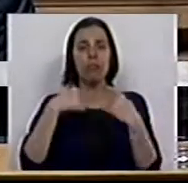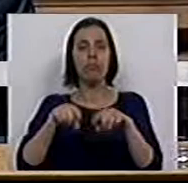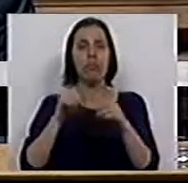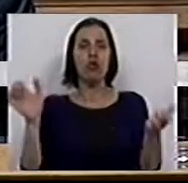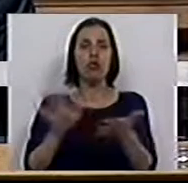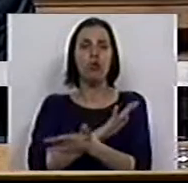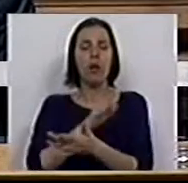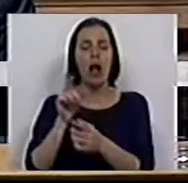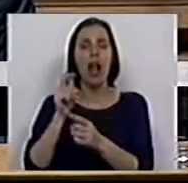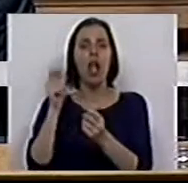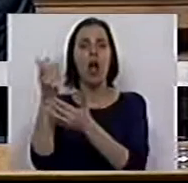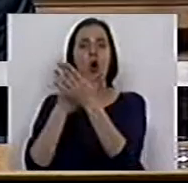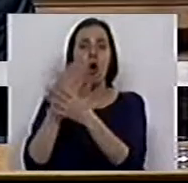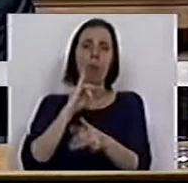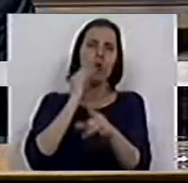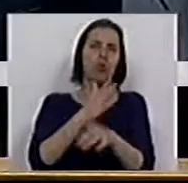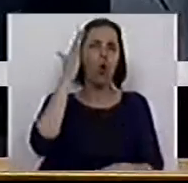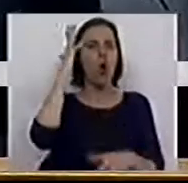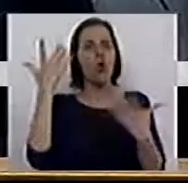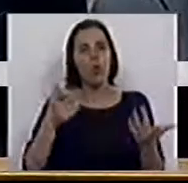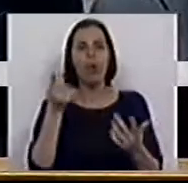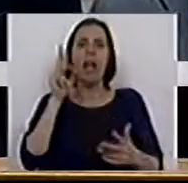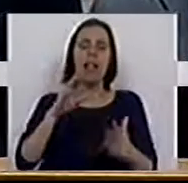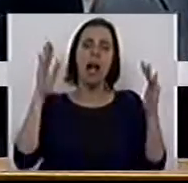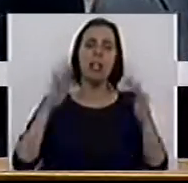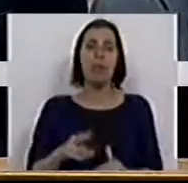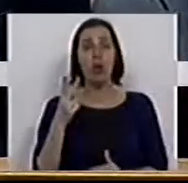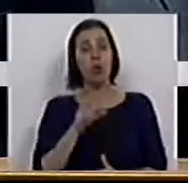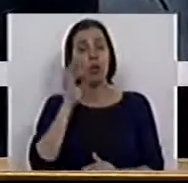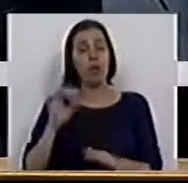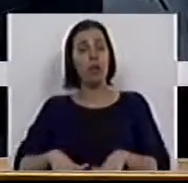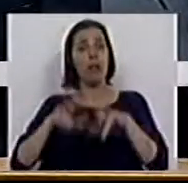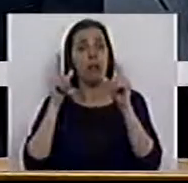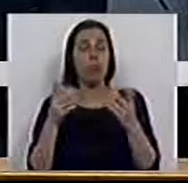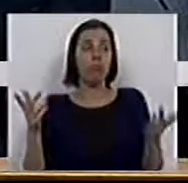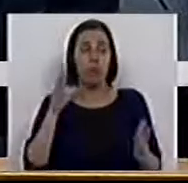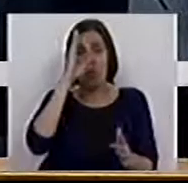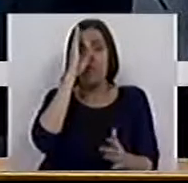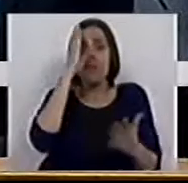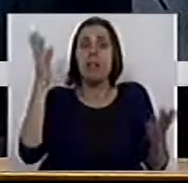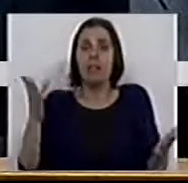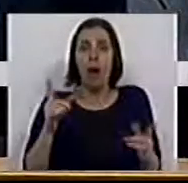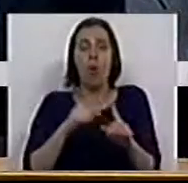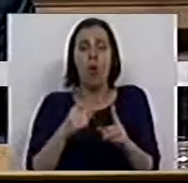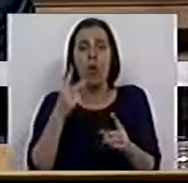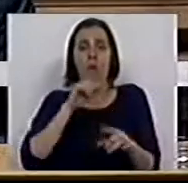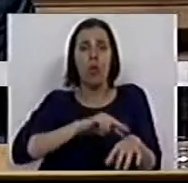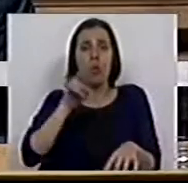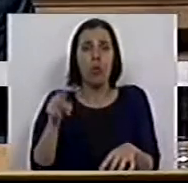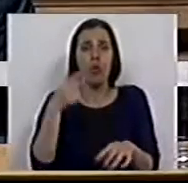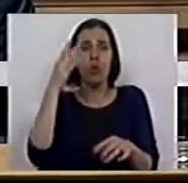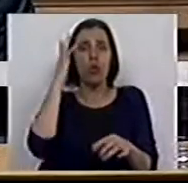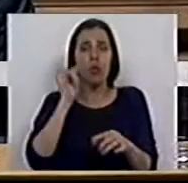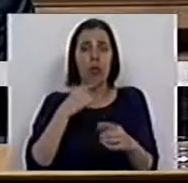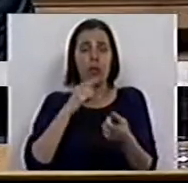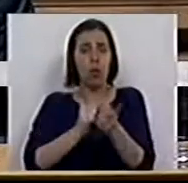do Jornal Económico, veio dar outros números, com taxas de menos de 2% de crescimento. Como saberá, também não demorou nem 2 horas os seus